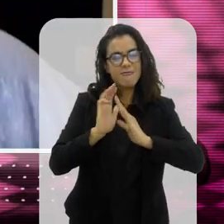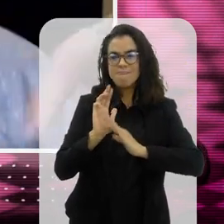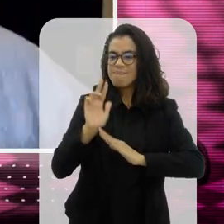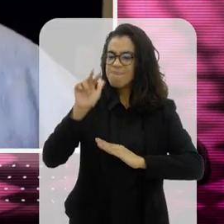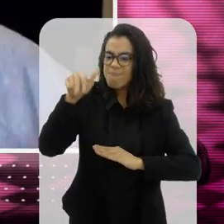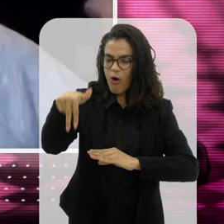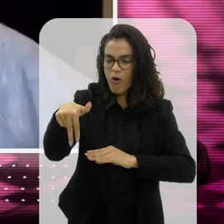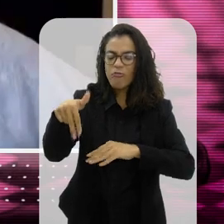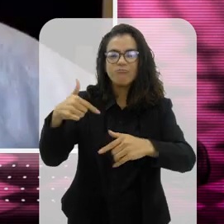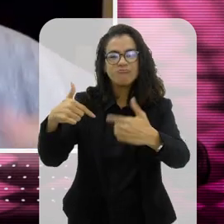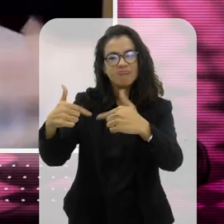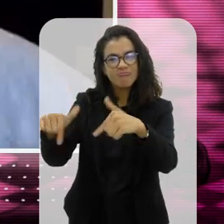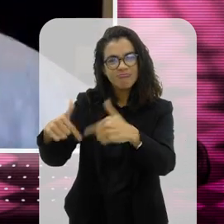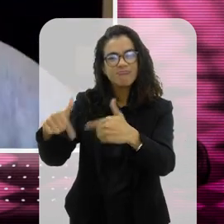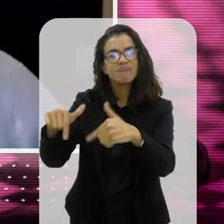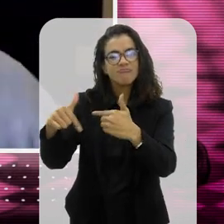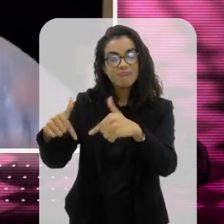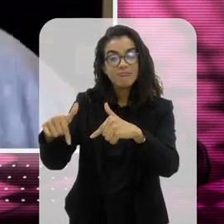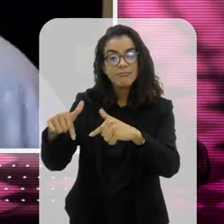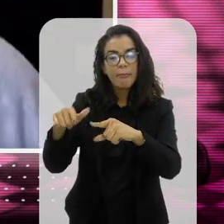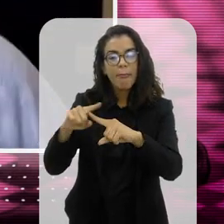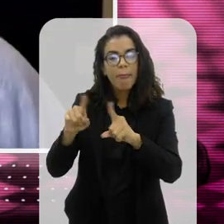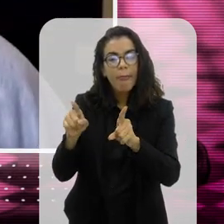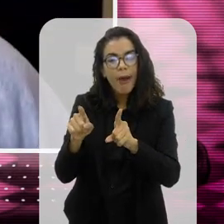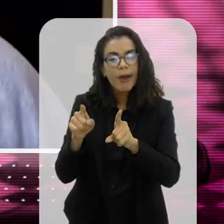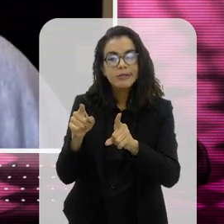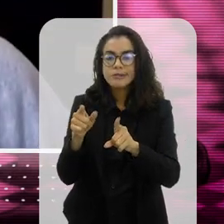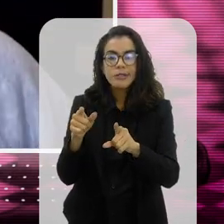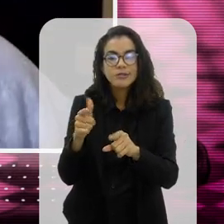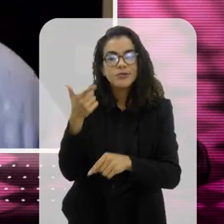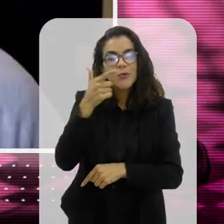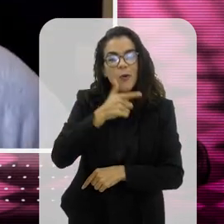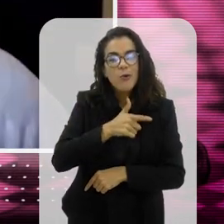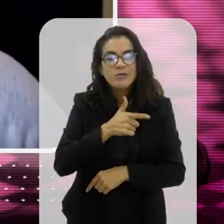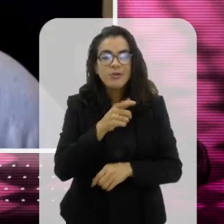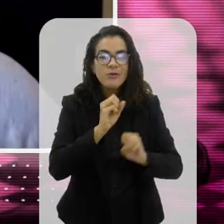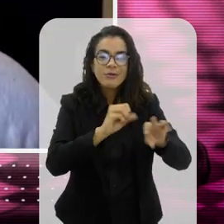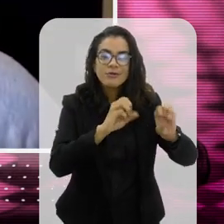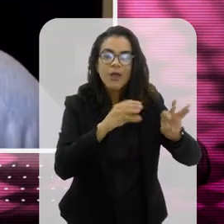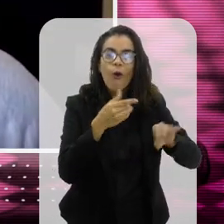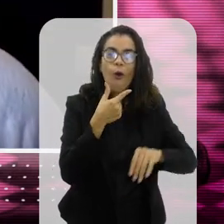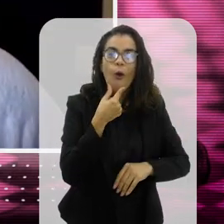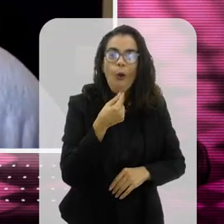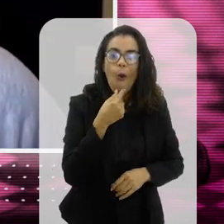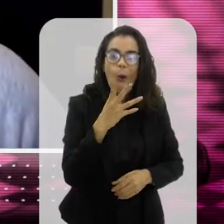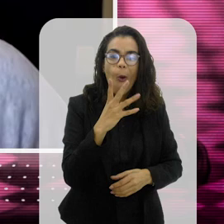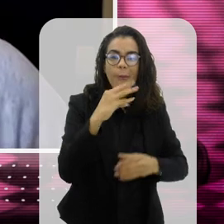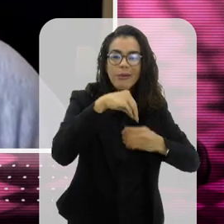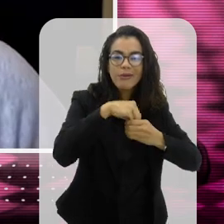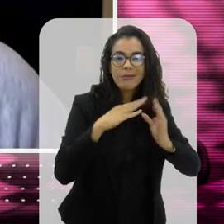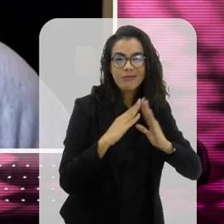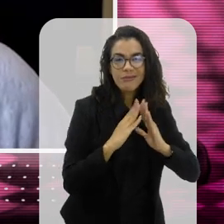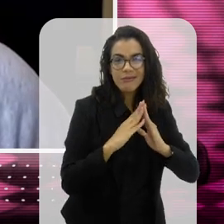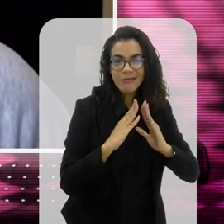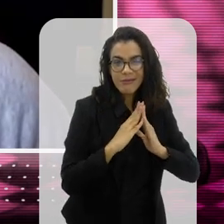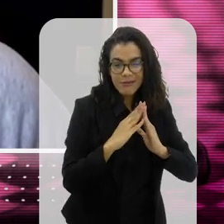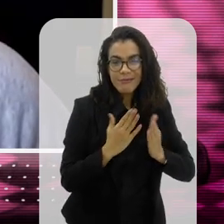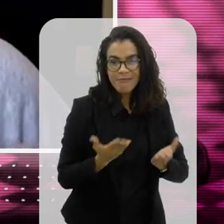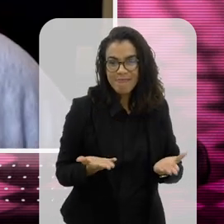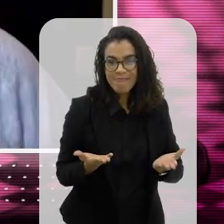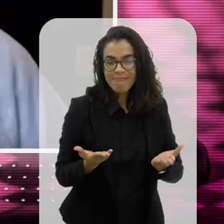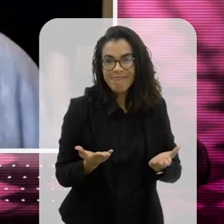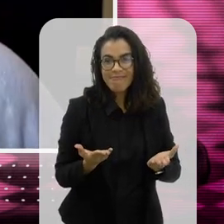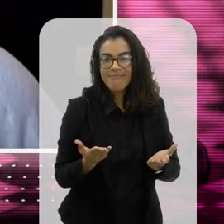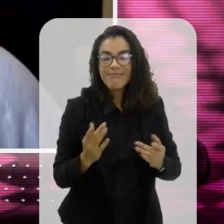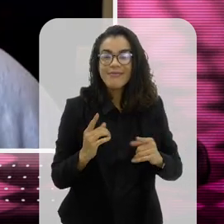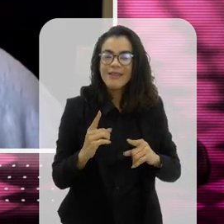assumirem né, os locais, ou ocupar espaços, mas a gente não empoderou os homens dentro de casa. Então a gente ainda tem,